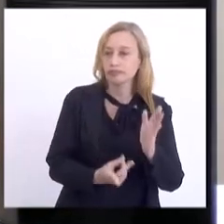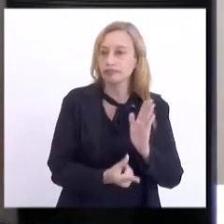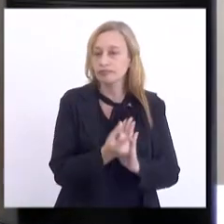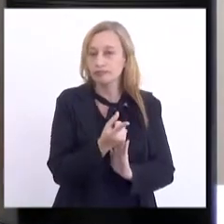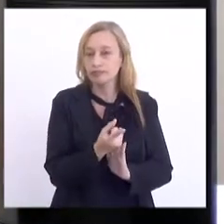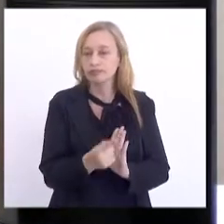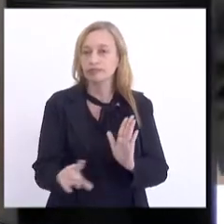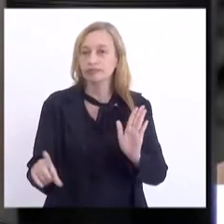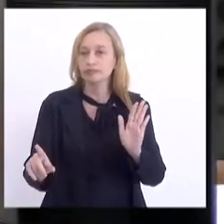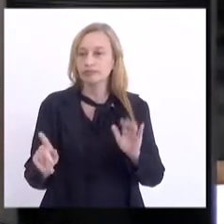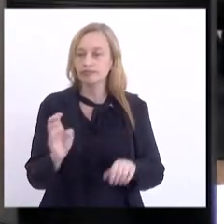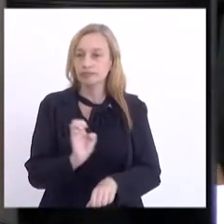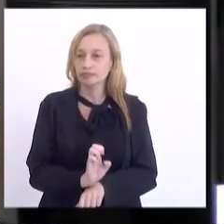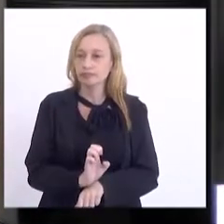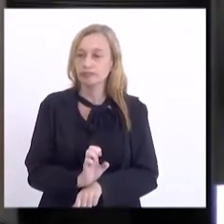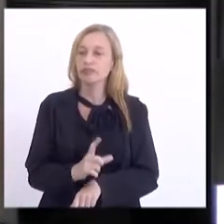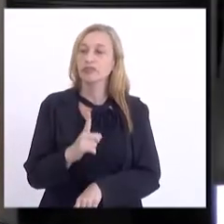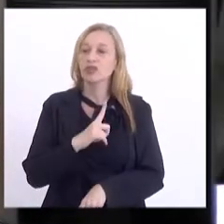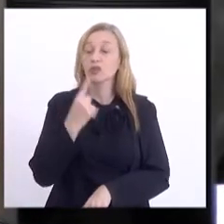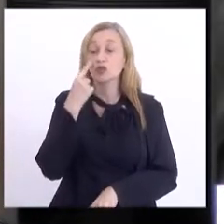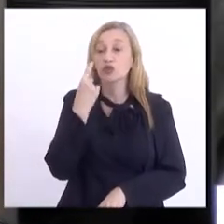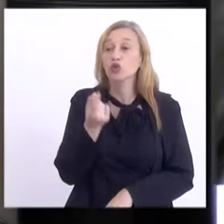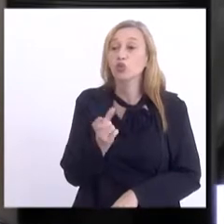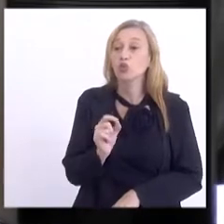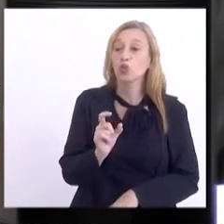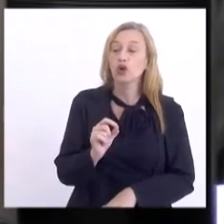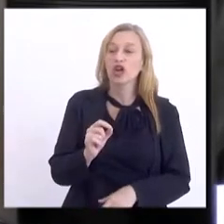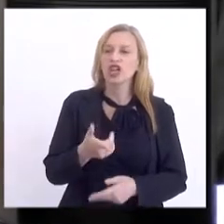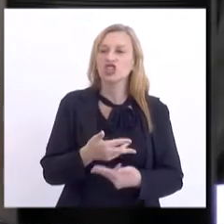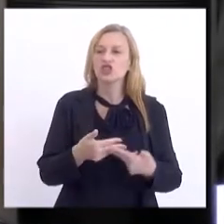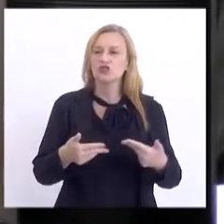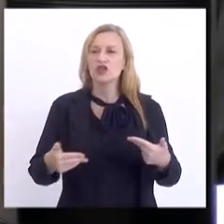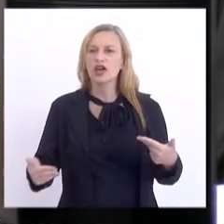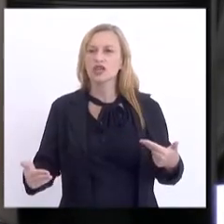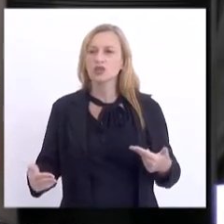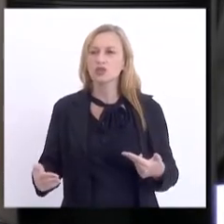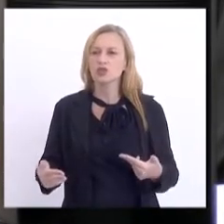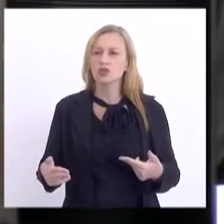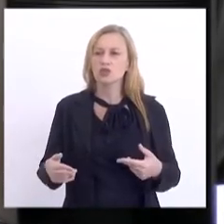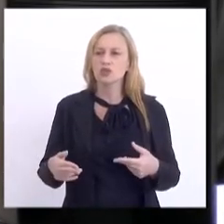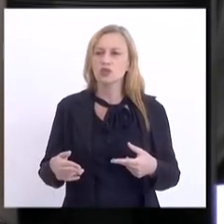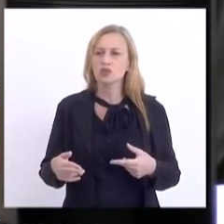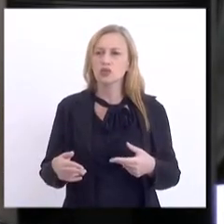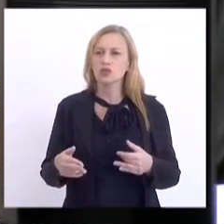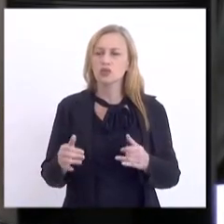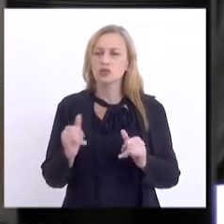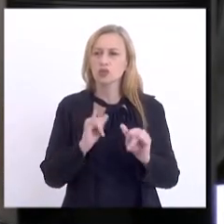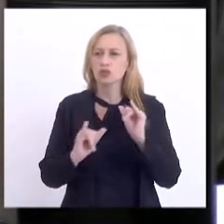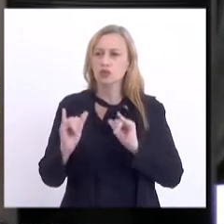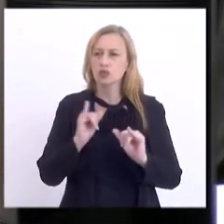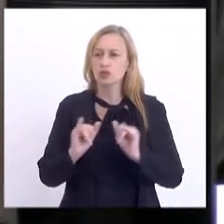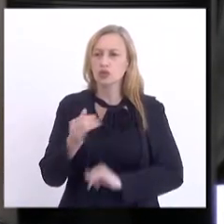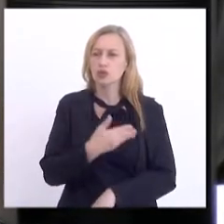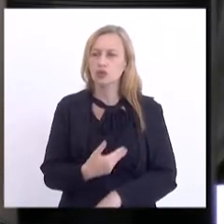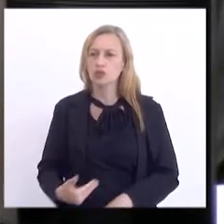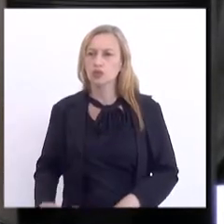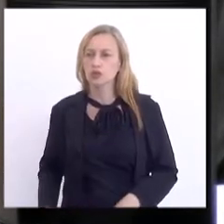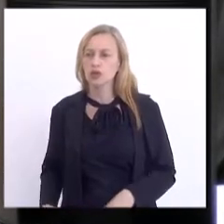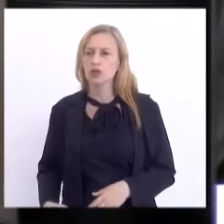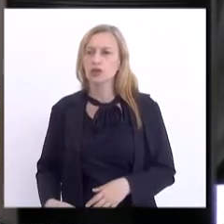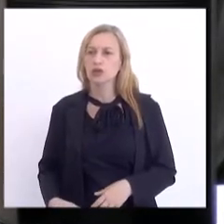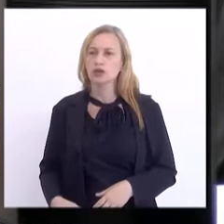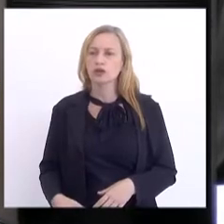orçamento do Estado Temos visto diversos programas sendo anunciados pelo governo